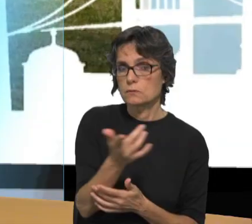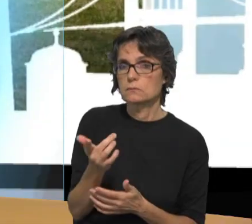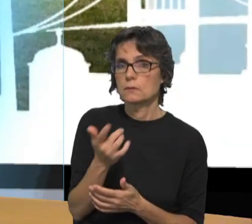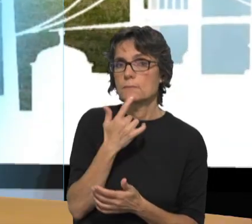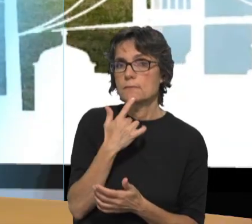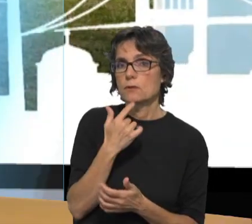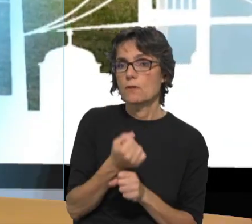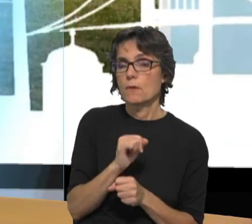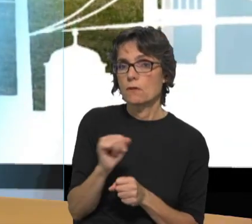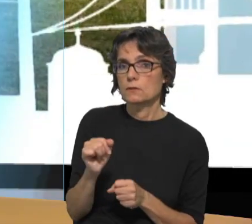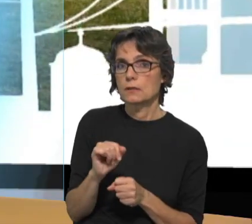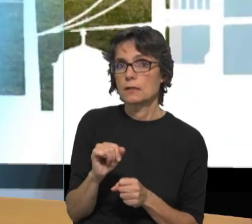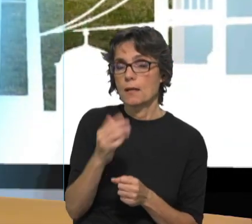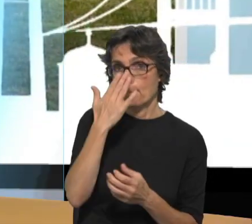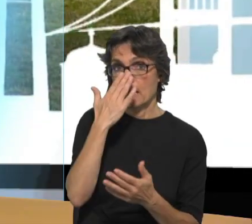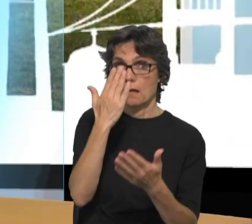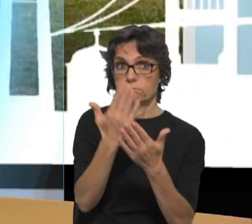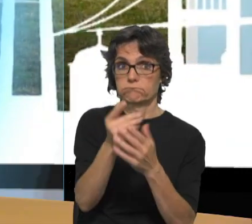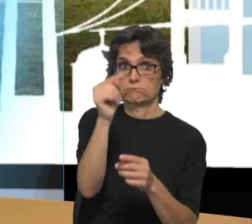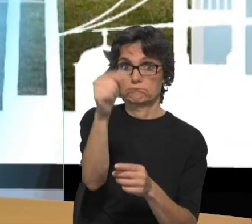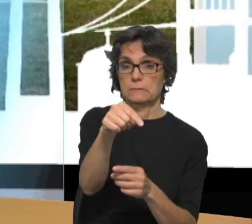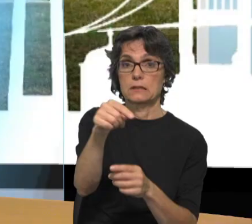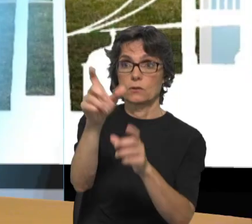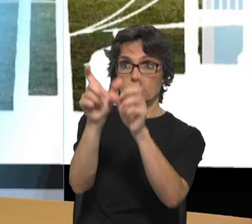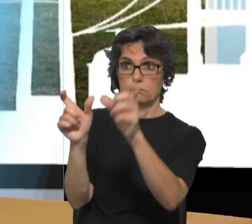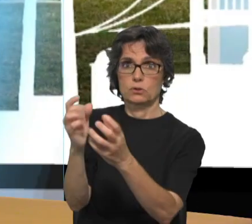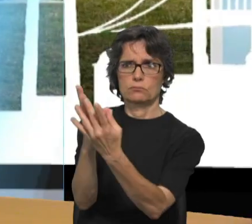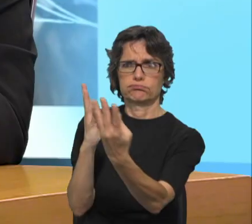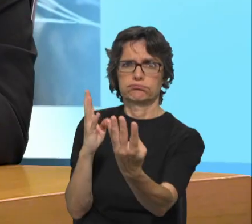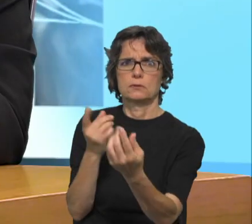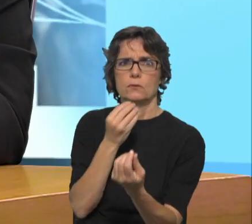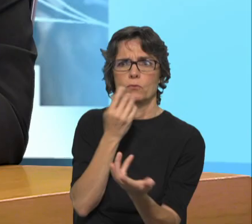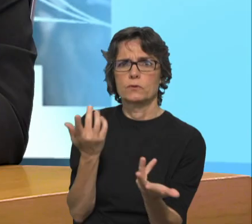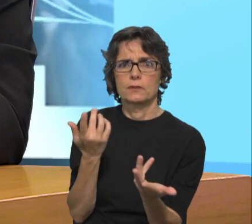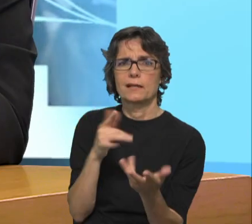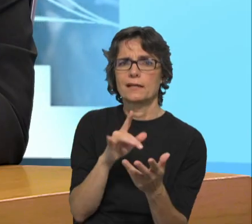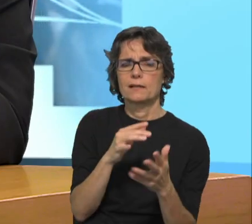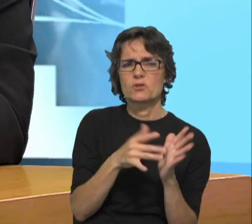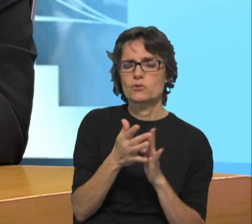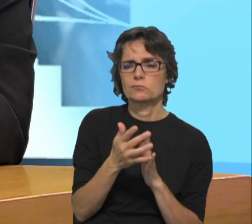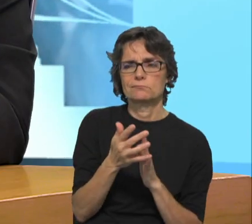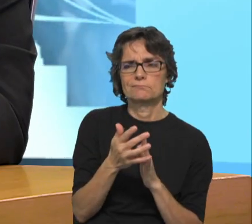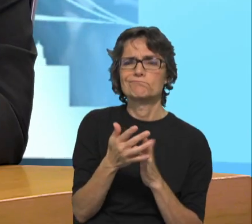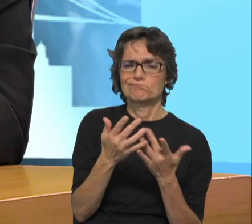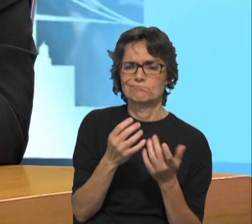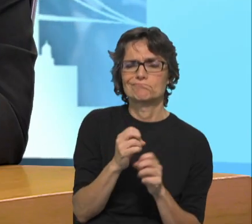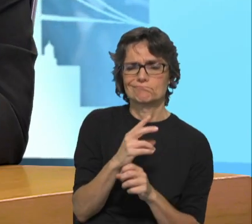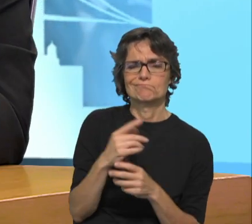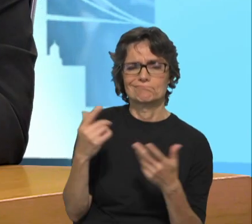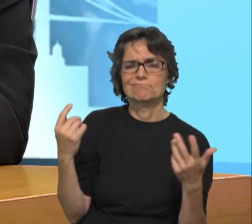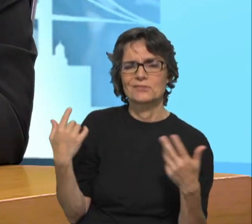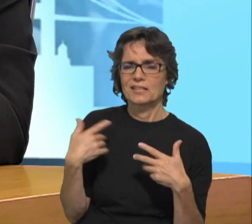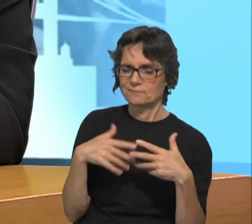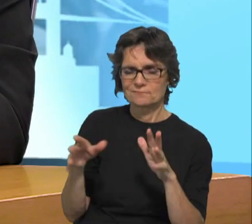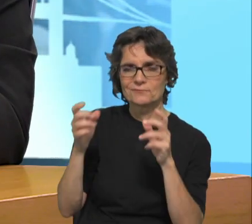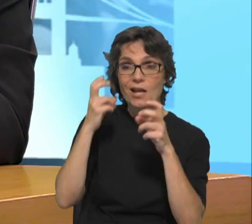realizado e é confrontado com uma grande multidão, mas ele não se chateia. Certo. E, de alguma forma, acolhe também todas estas